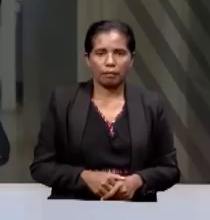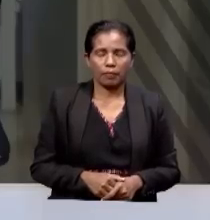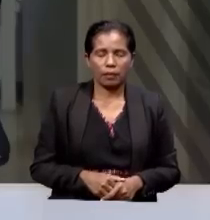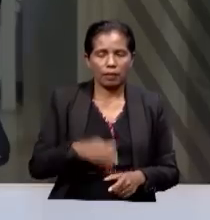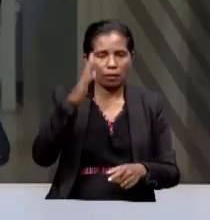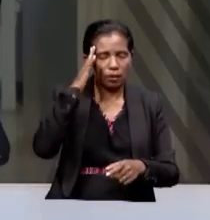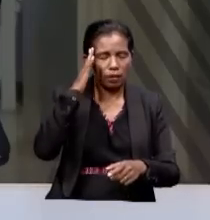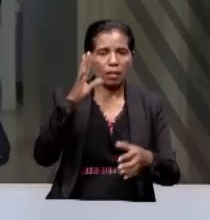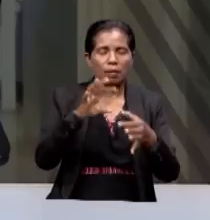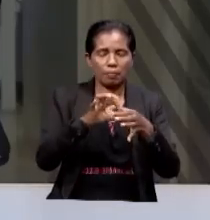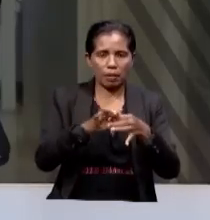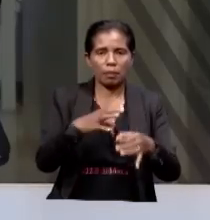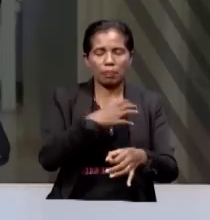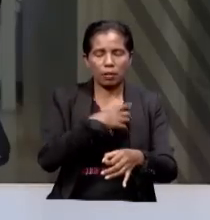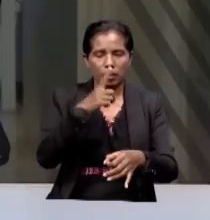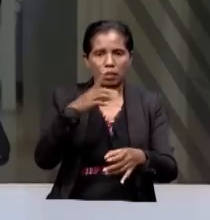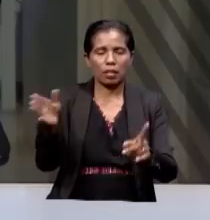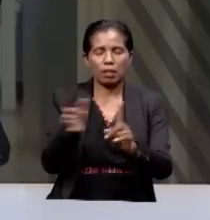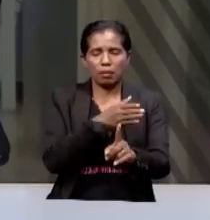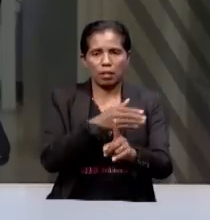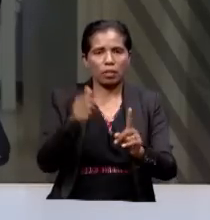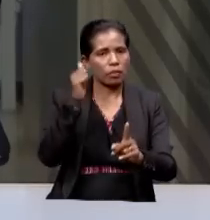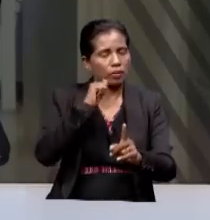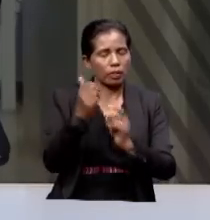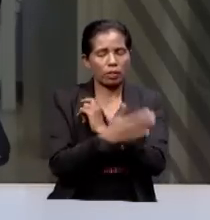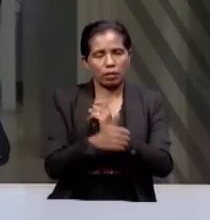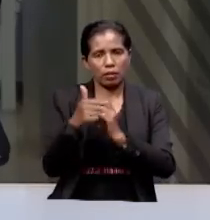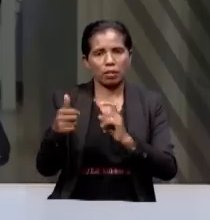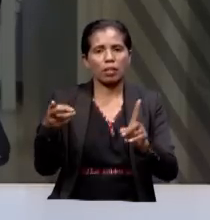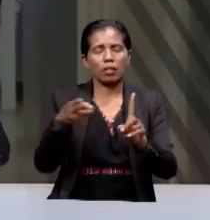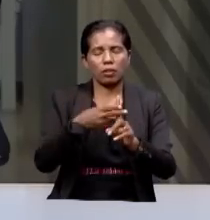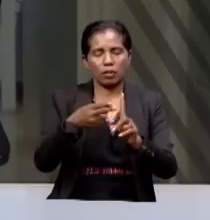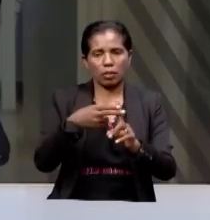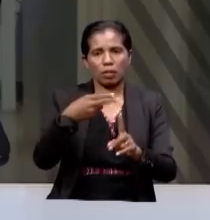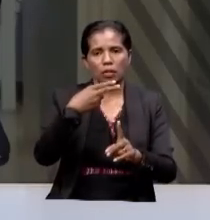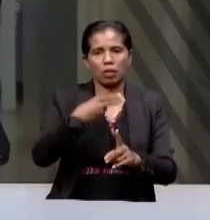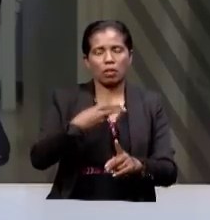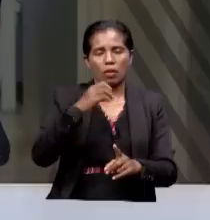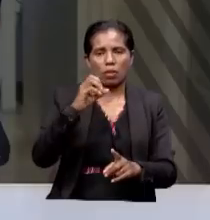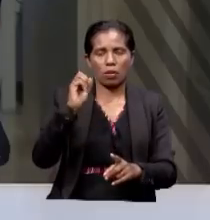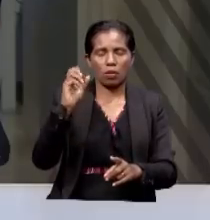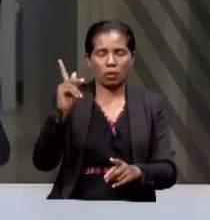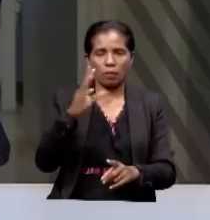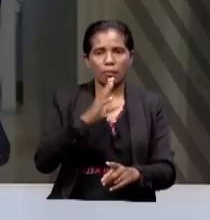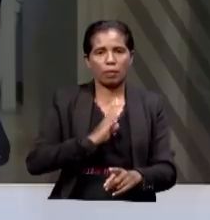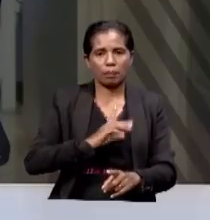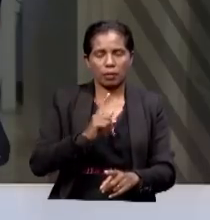Desconfia membro PSIC IDA, baku feto estrangeiro IDA e a hotel Hong Kong, Bairro Pité.